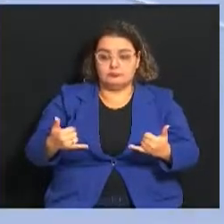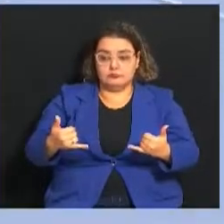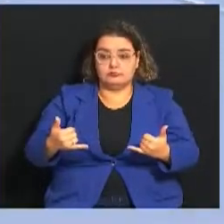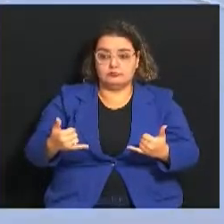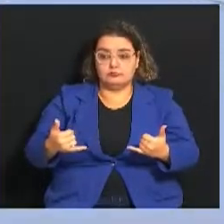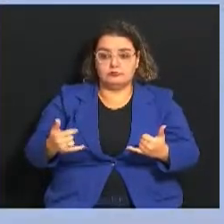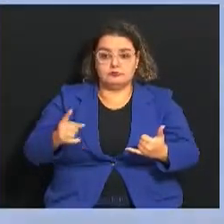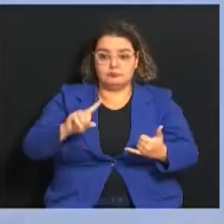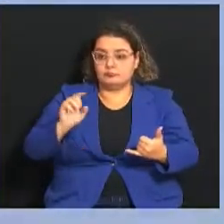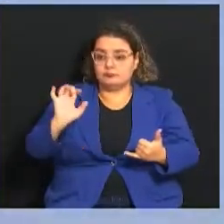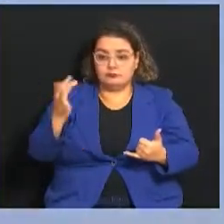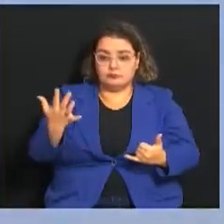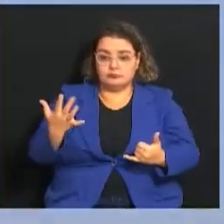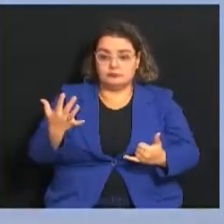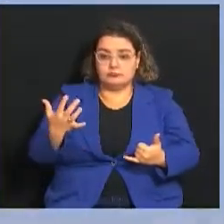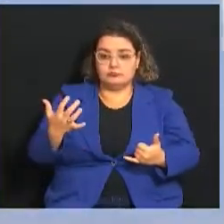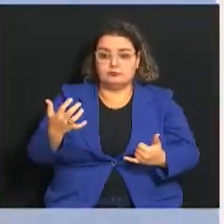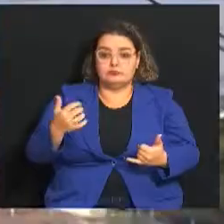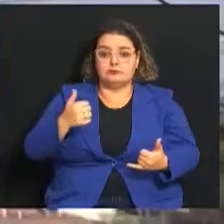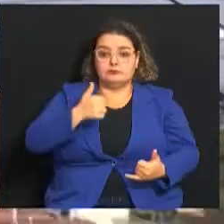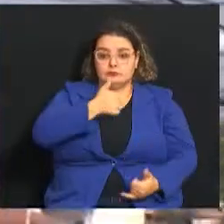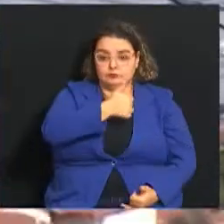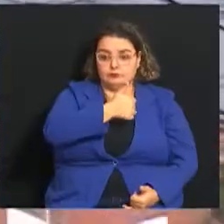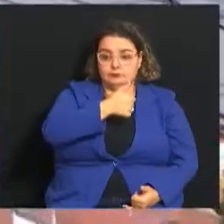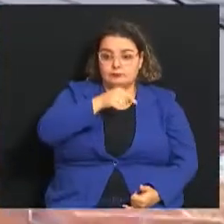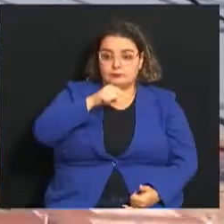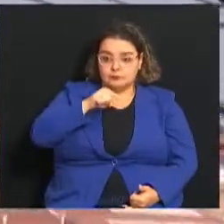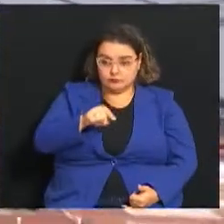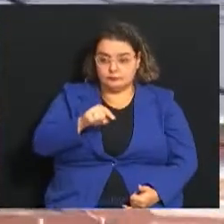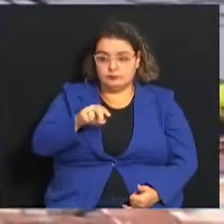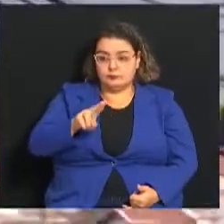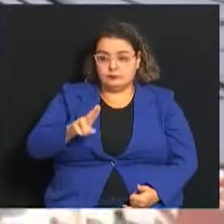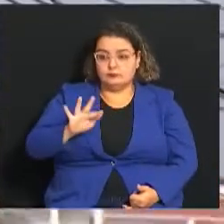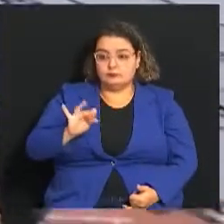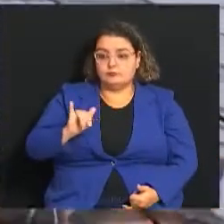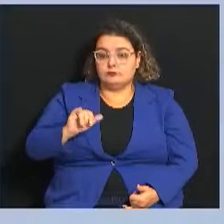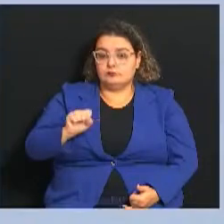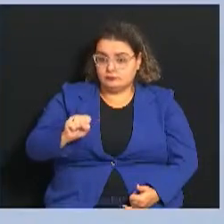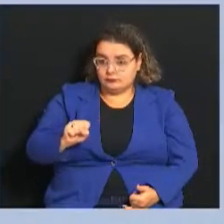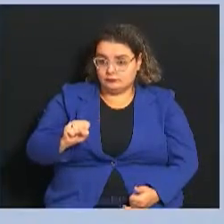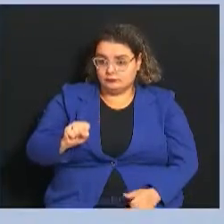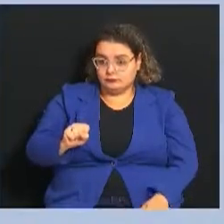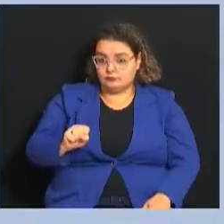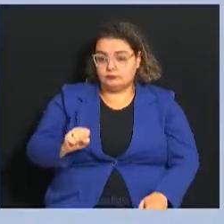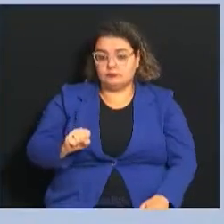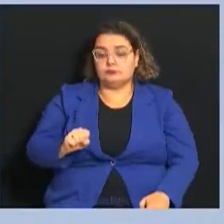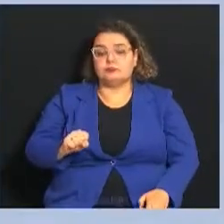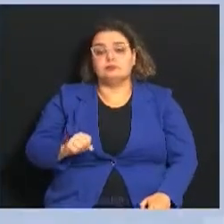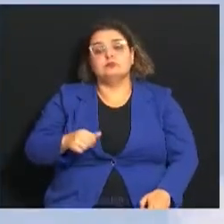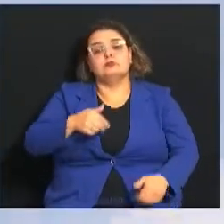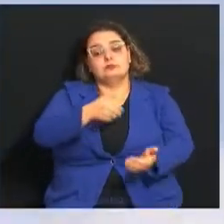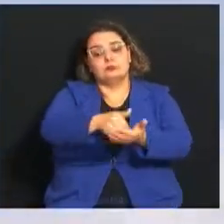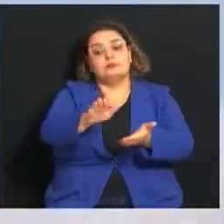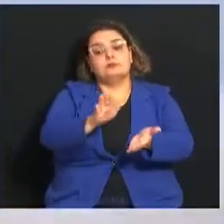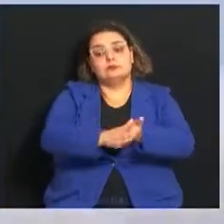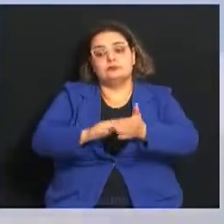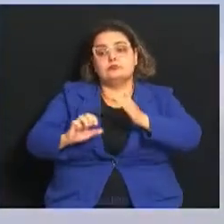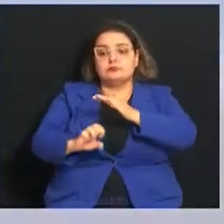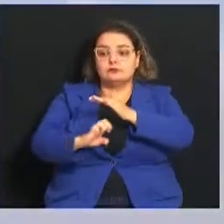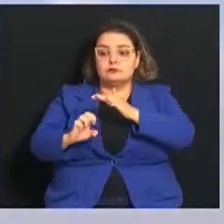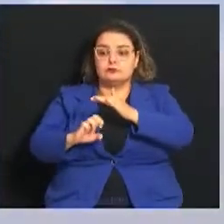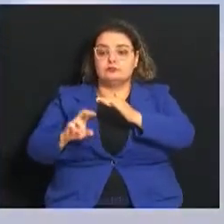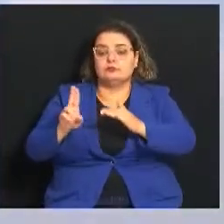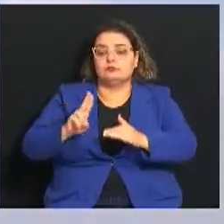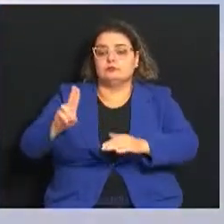realizada passarão a ser de 1.000 UFIX, unidades fiscais de Campinas. Já as multas à empresa que utiliza os